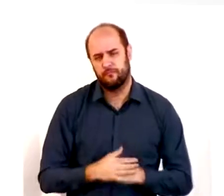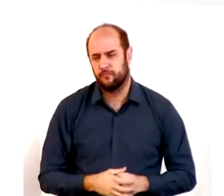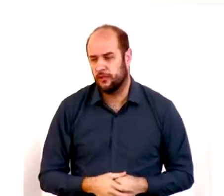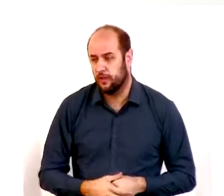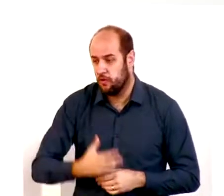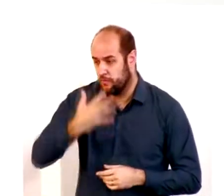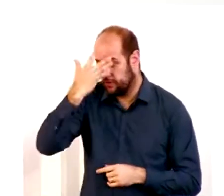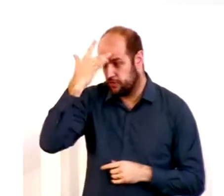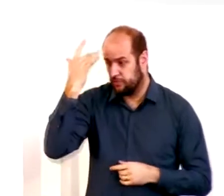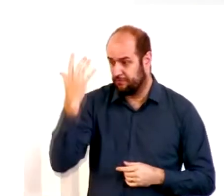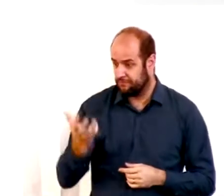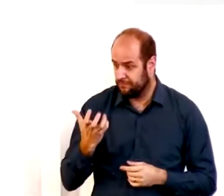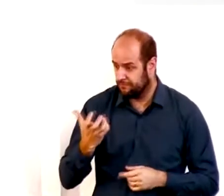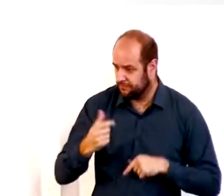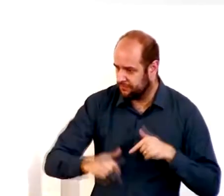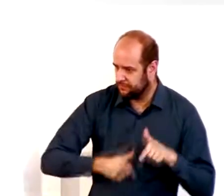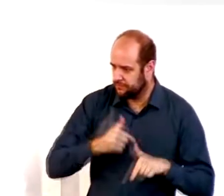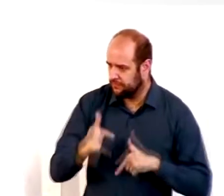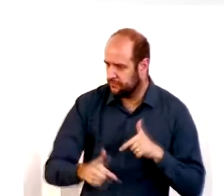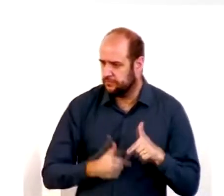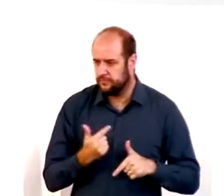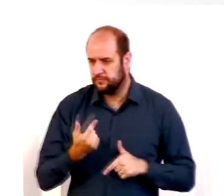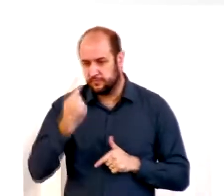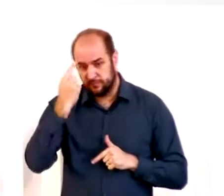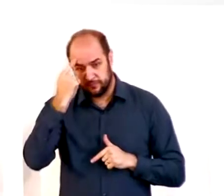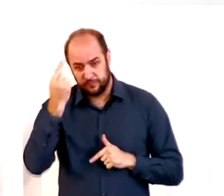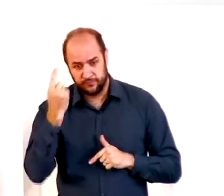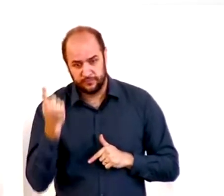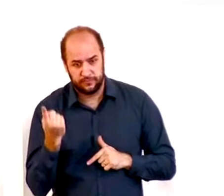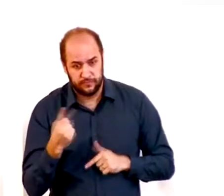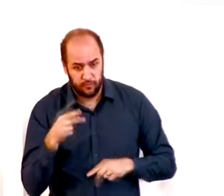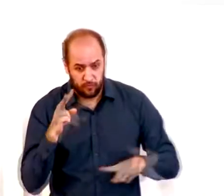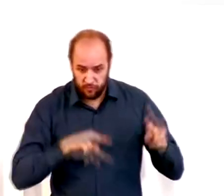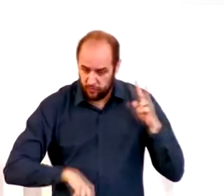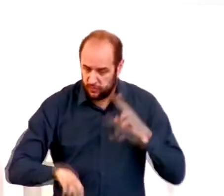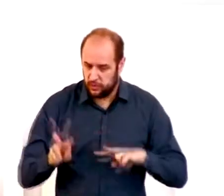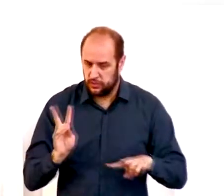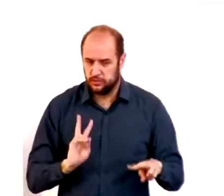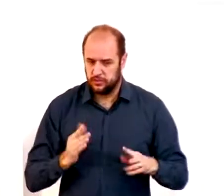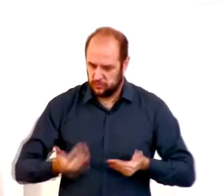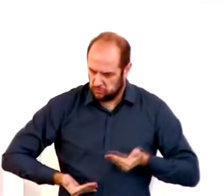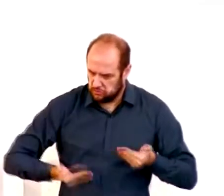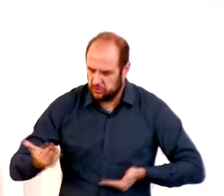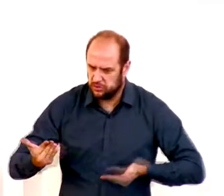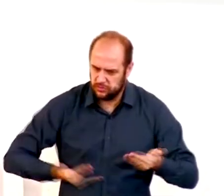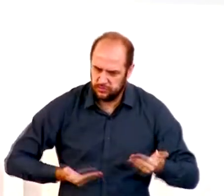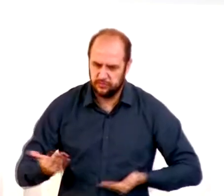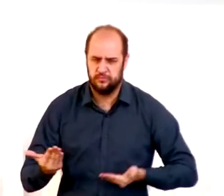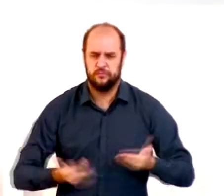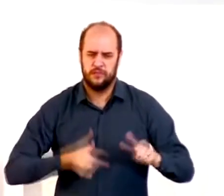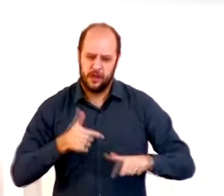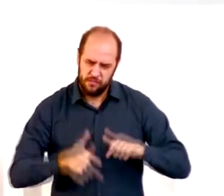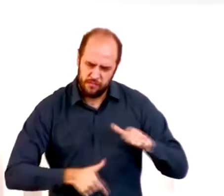aspira então ao episcopado, ou à ideia de supervisão, de serviçalidade, quem aspira ao